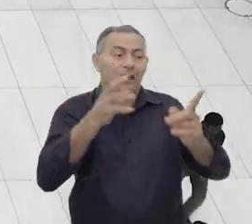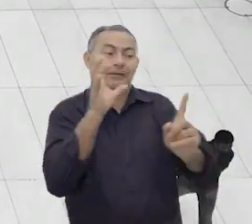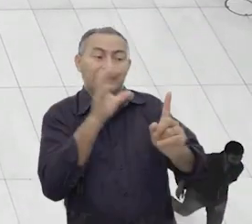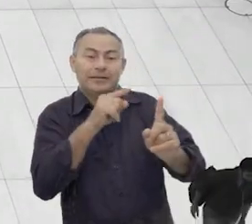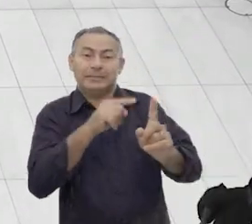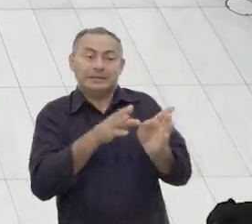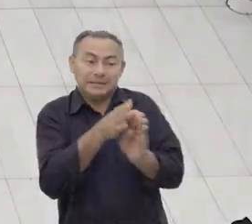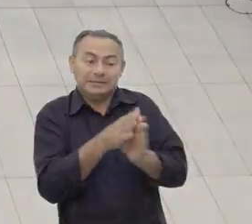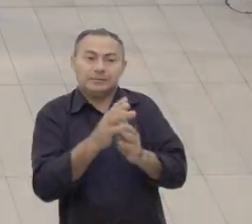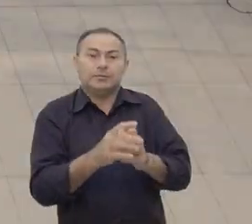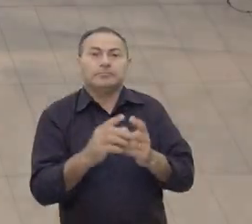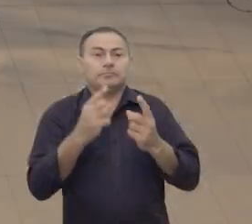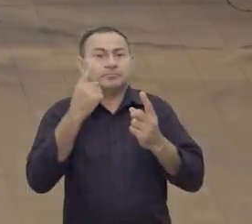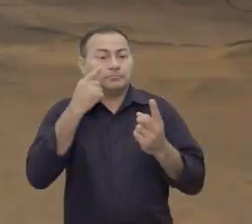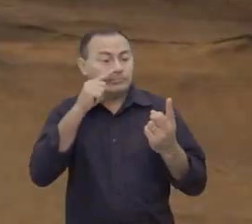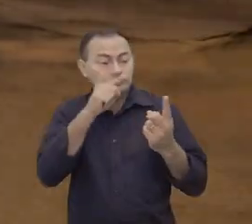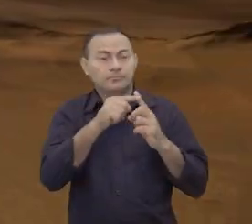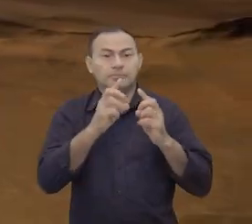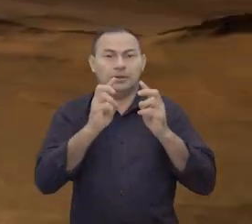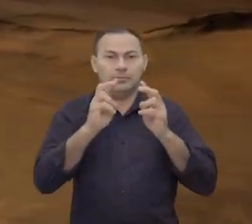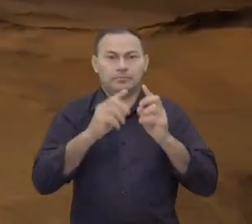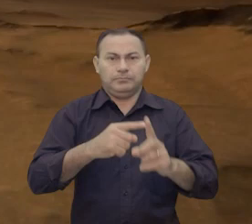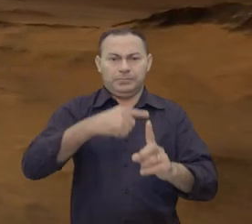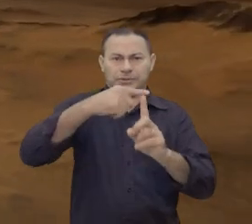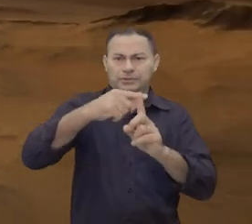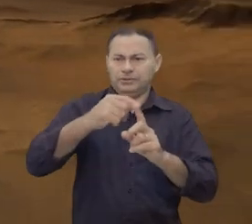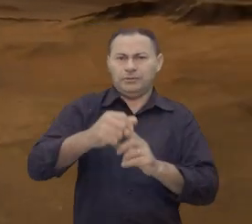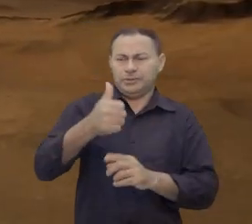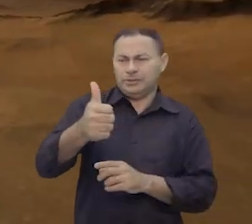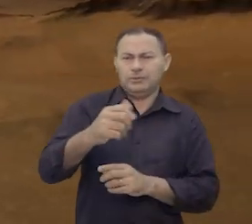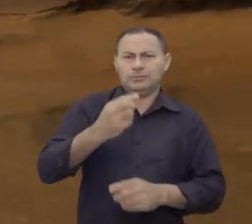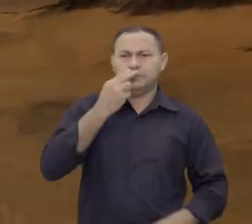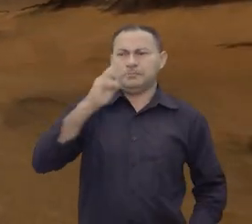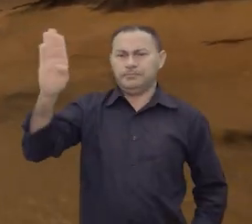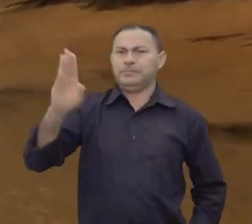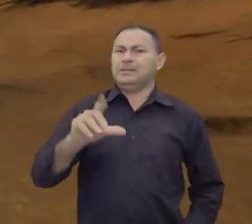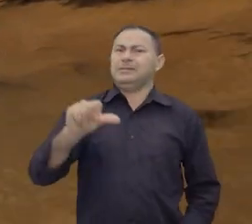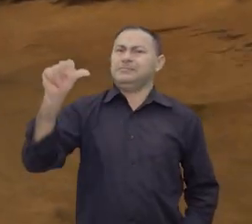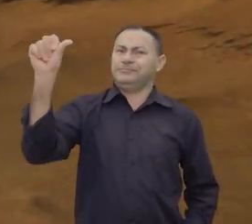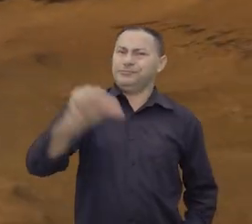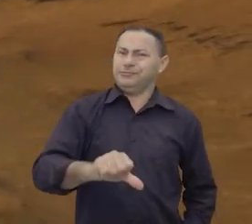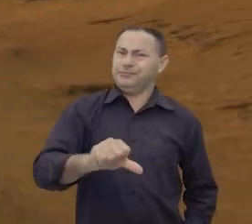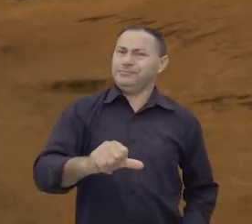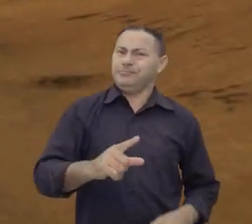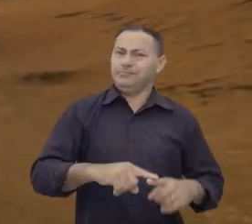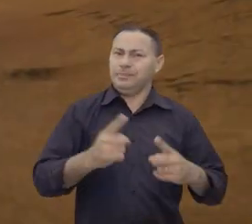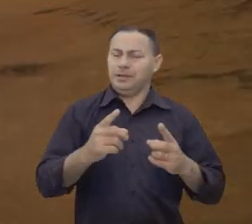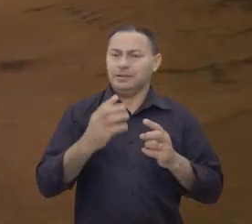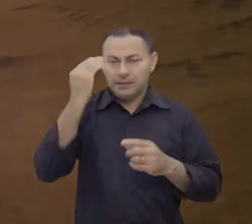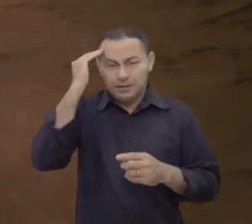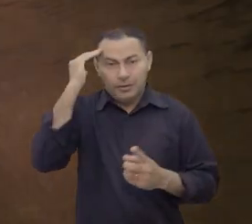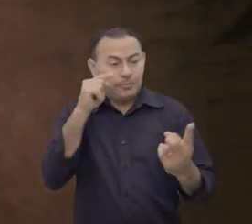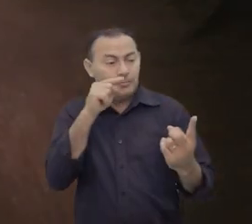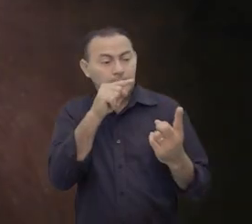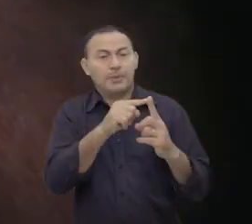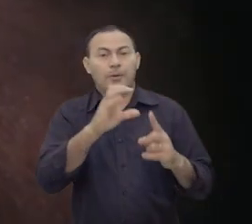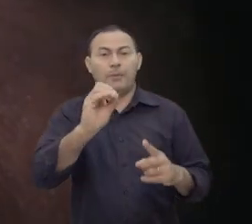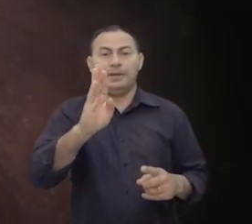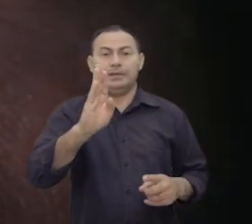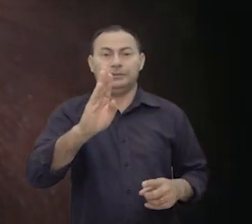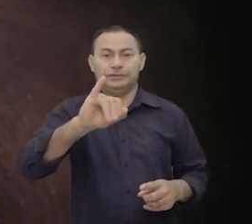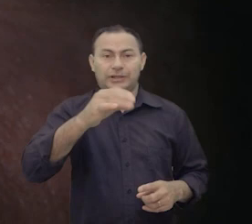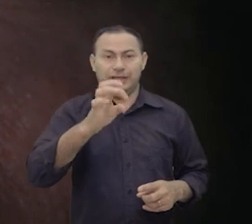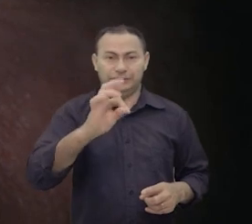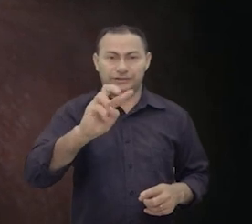falar para ele. A visão objetiva em um homem como Adolf Hitler é muito negativa. Mas a visão